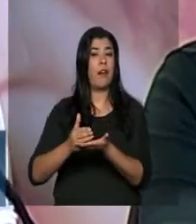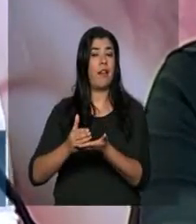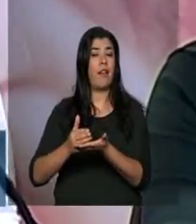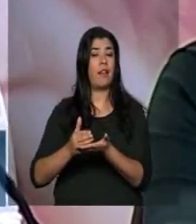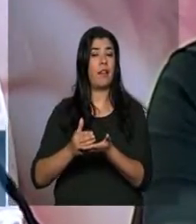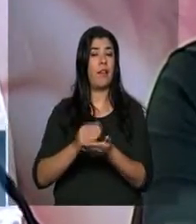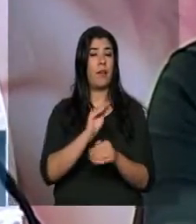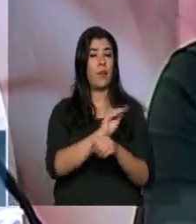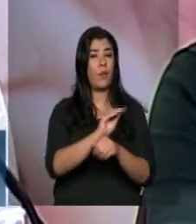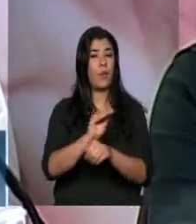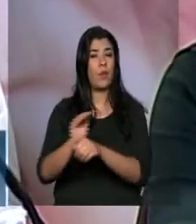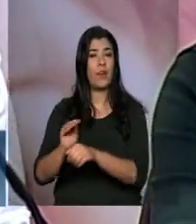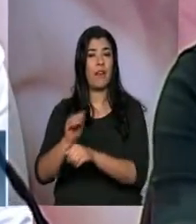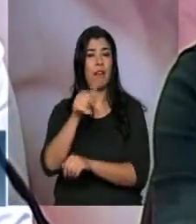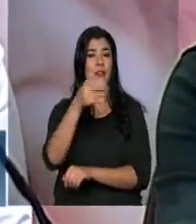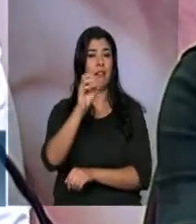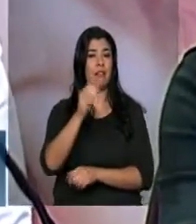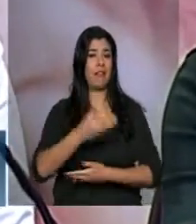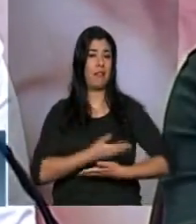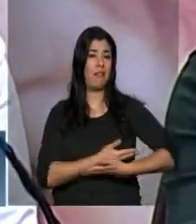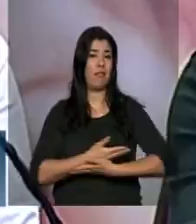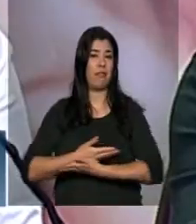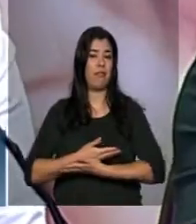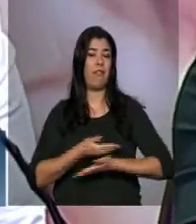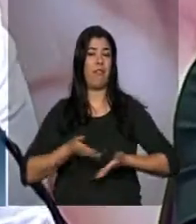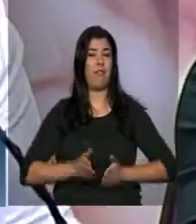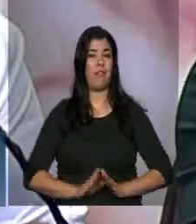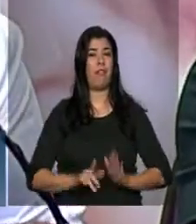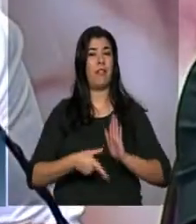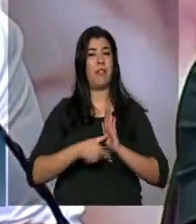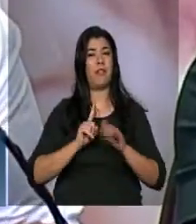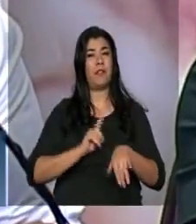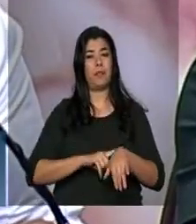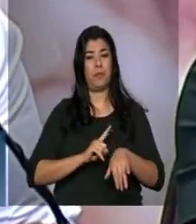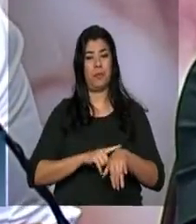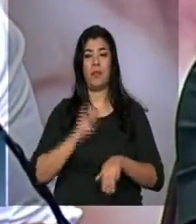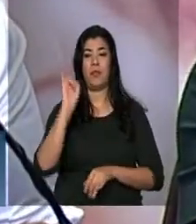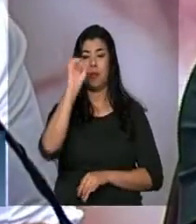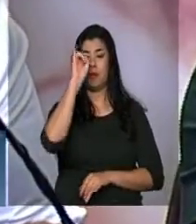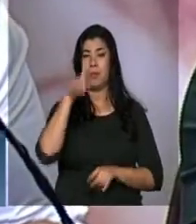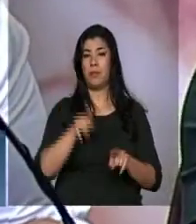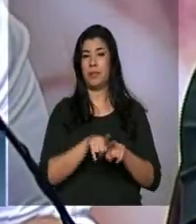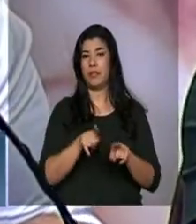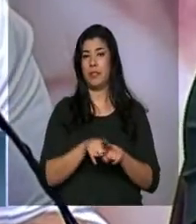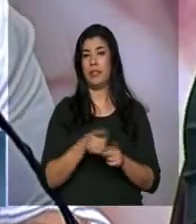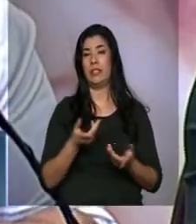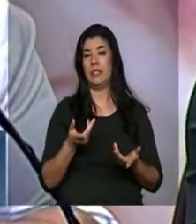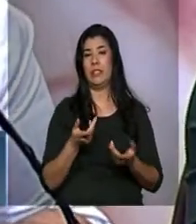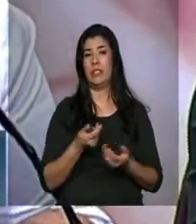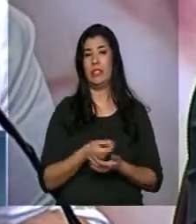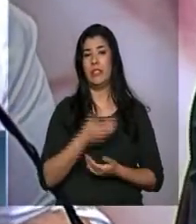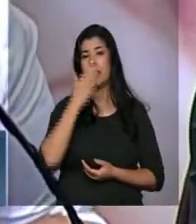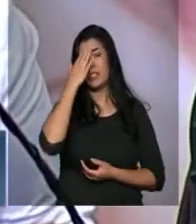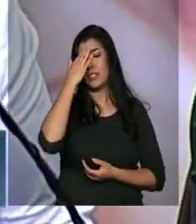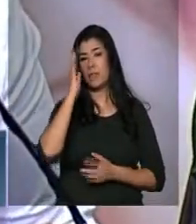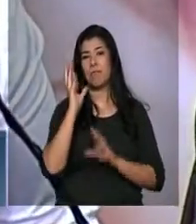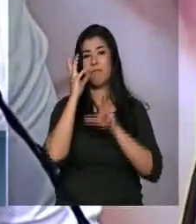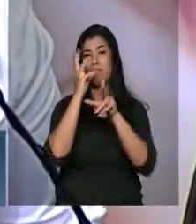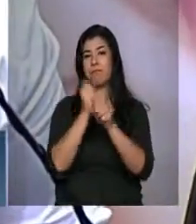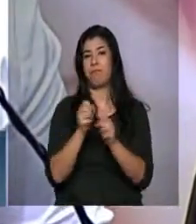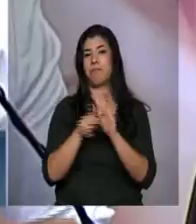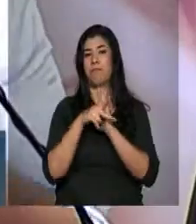Então, é fundamental que todas possam fazer parte, né, dessa história. A